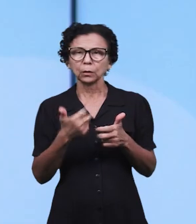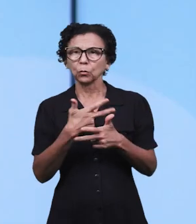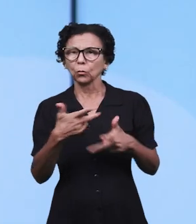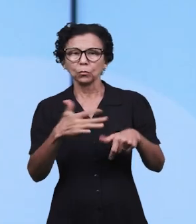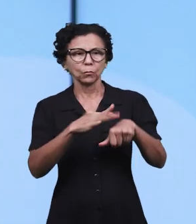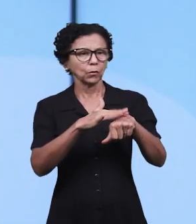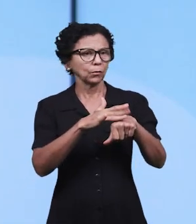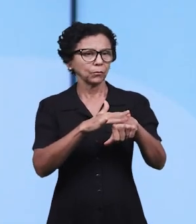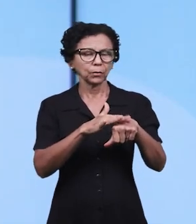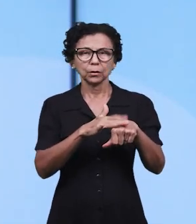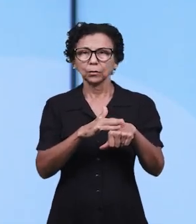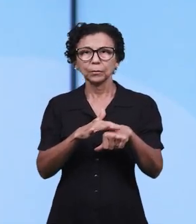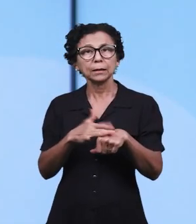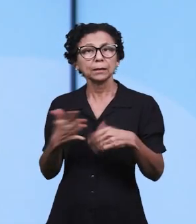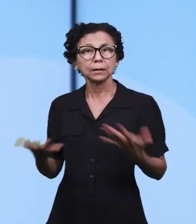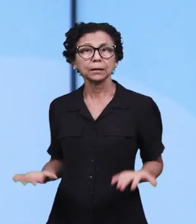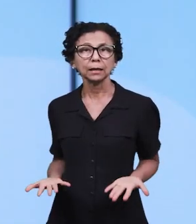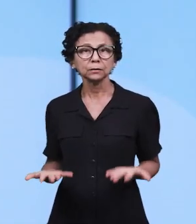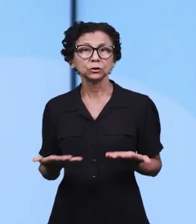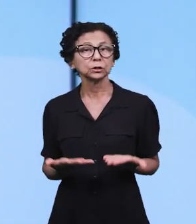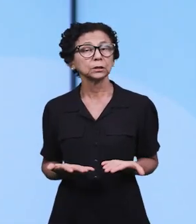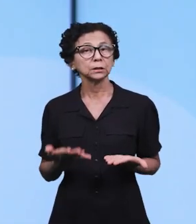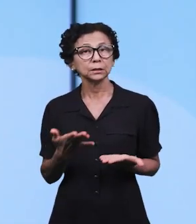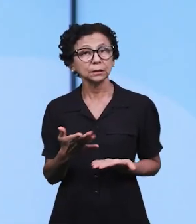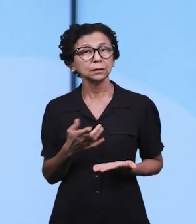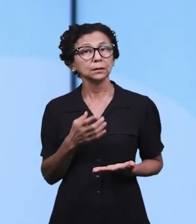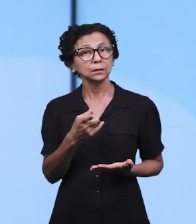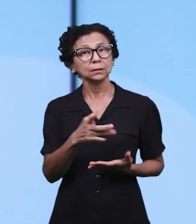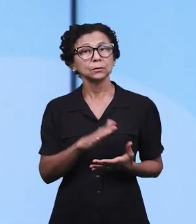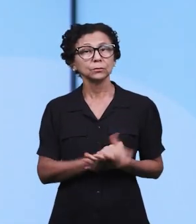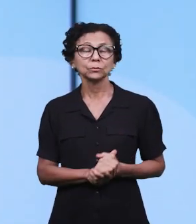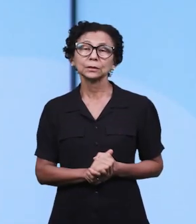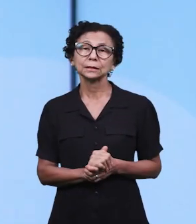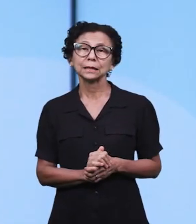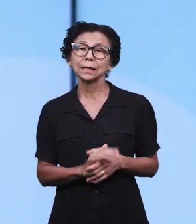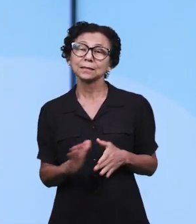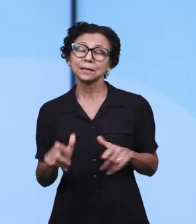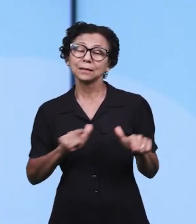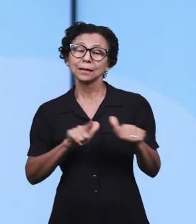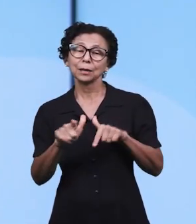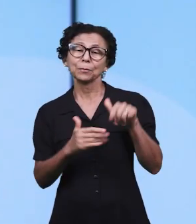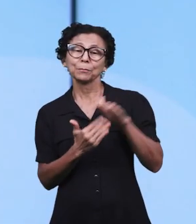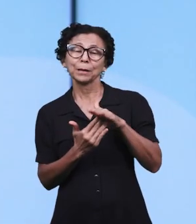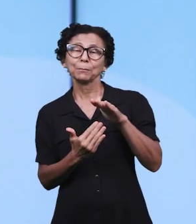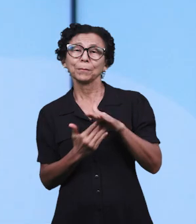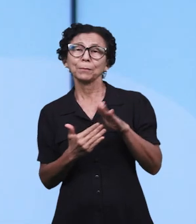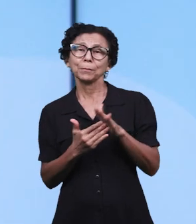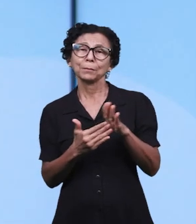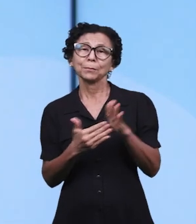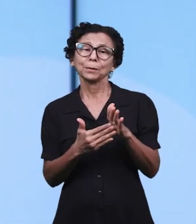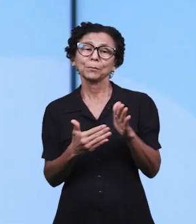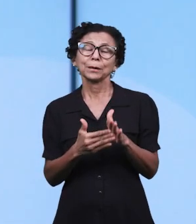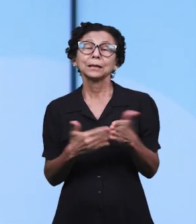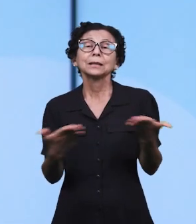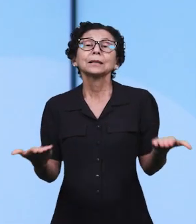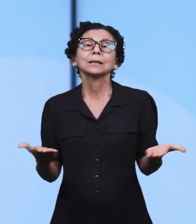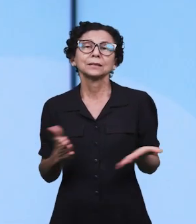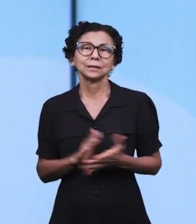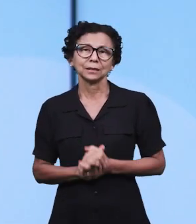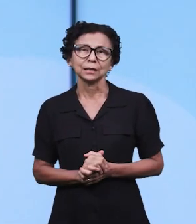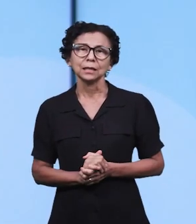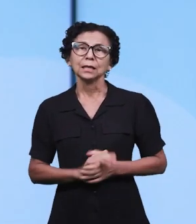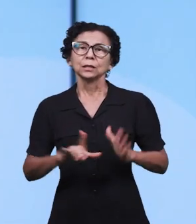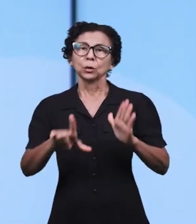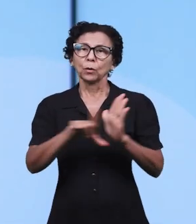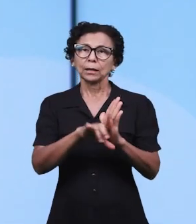enfermidade, alguma coisa que vá impedir você de continuar no mercado de trabalho, você está amparado por aquela lei,